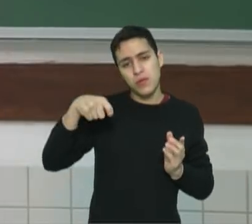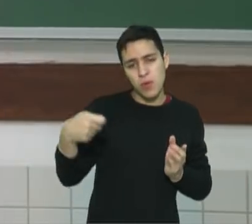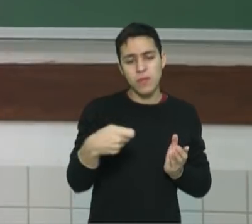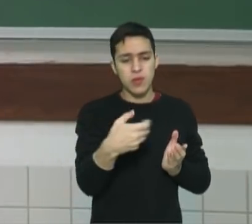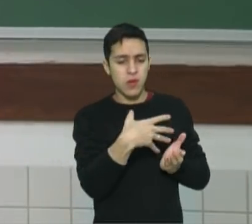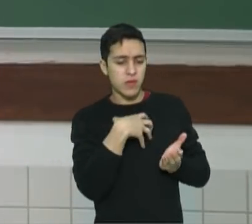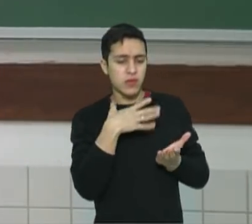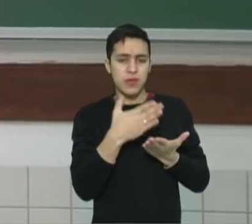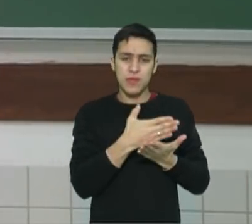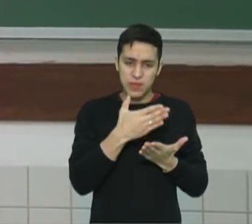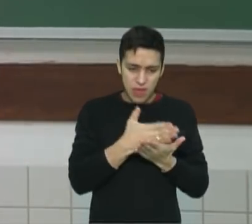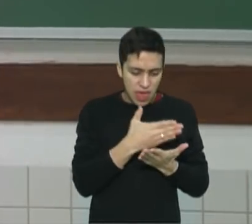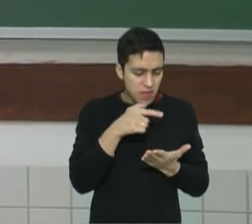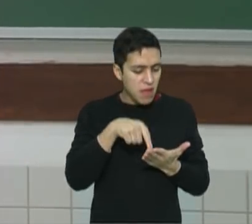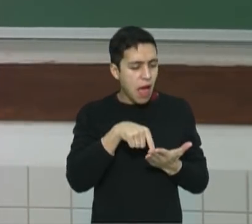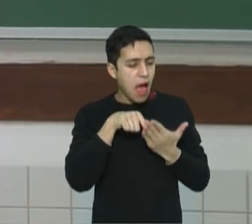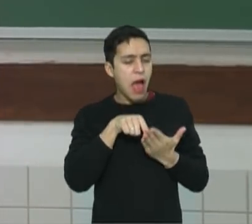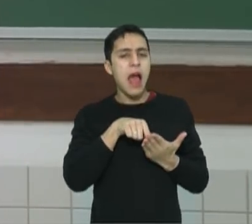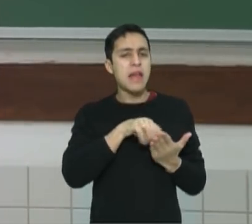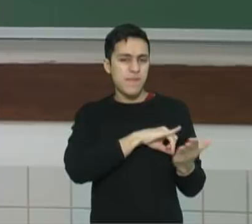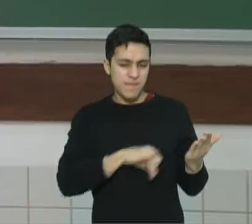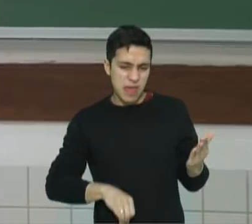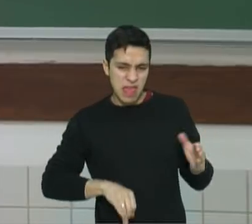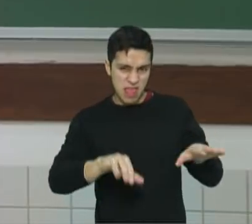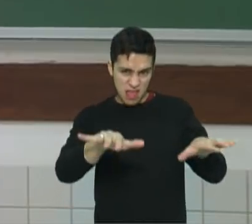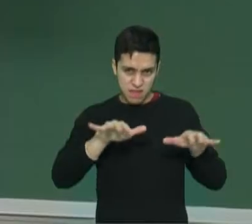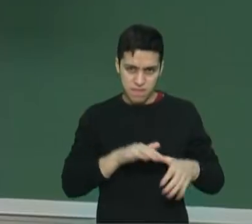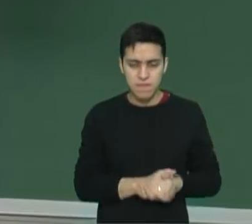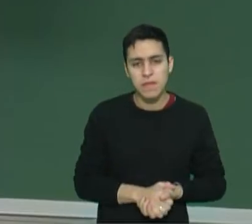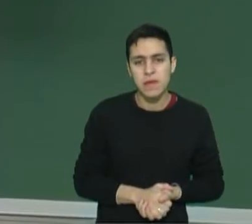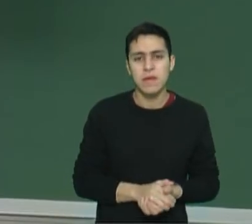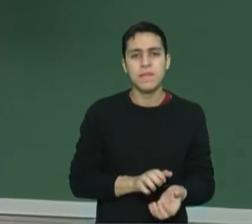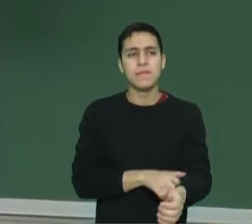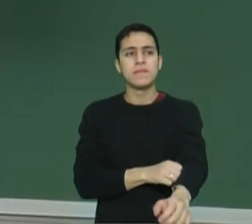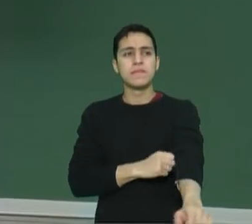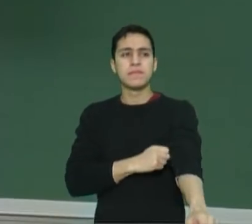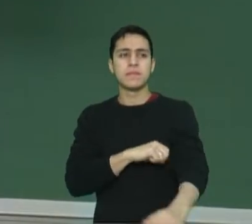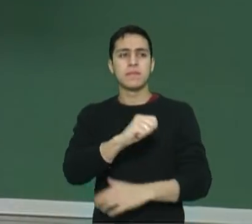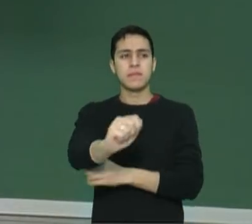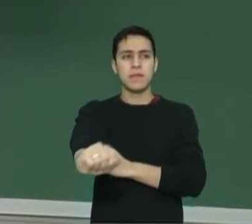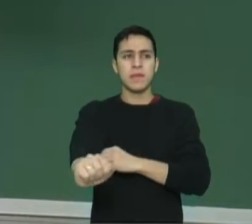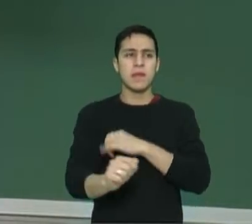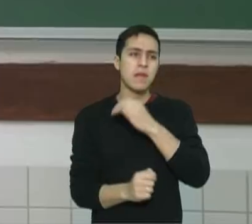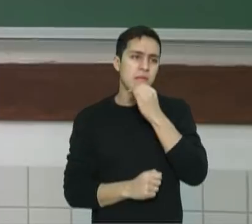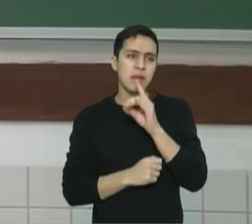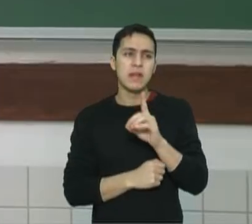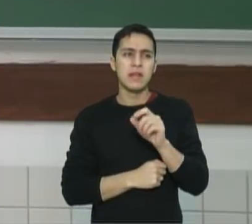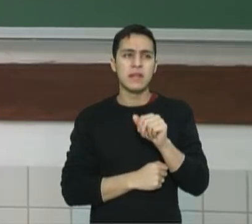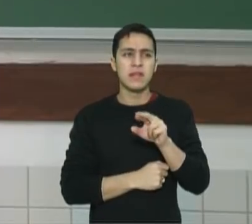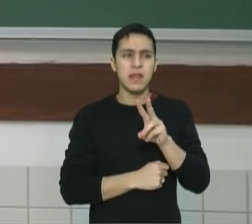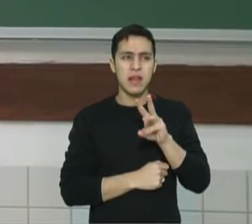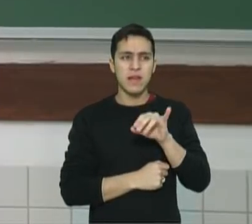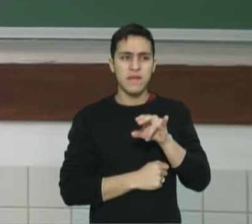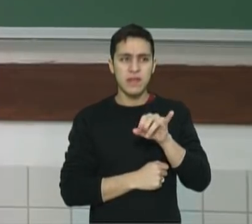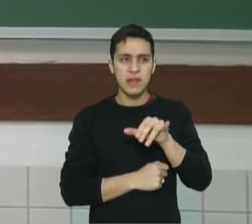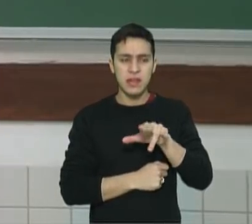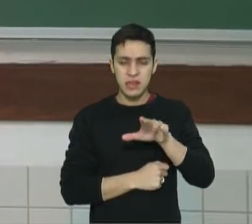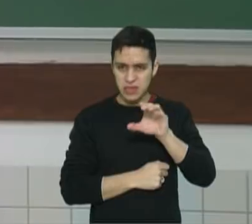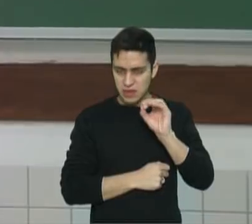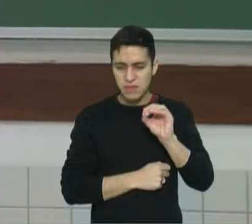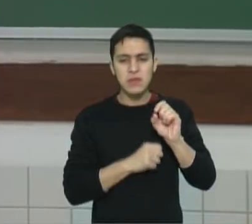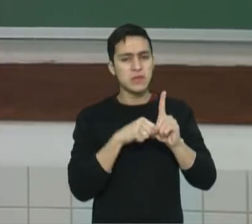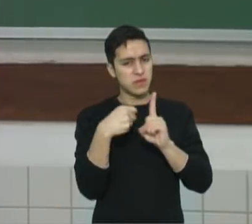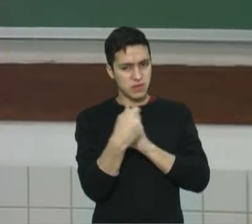formas imperialistas. Então, vem coisas do tipo assim, o darwinismo social. O darwinismo a gente puxa das